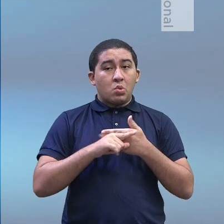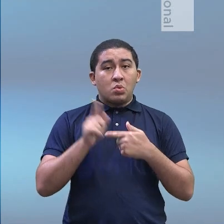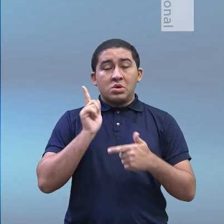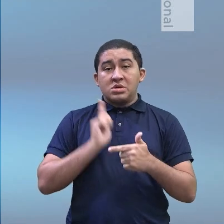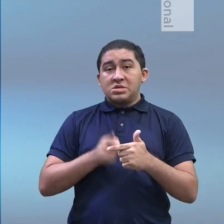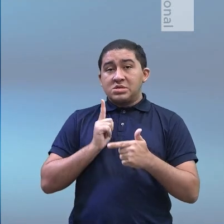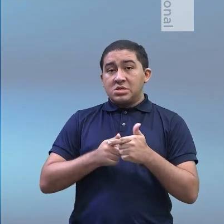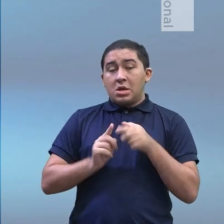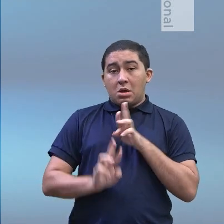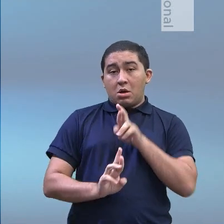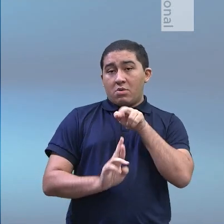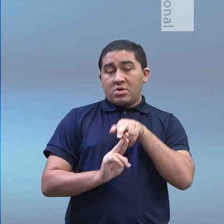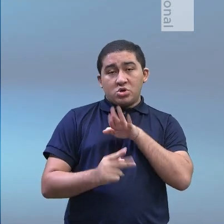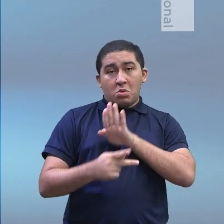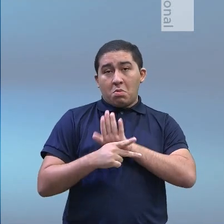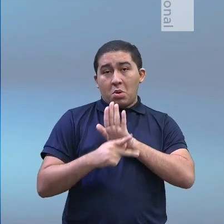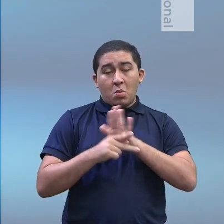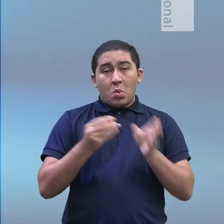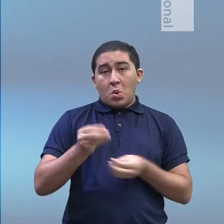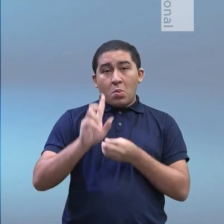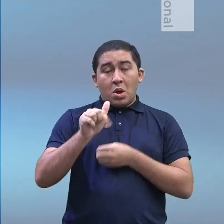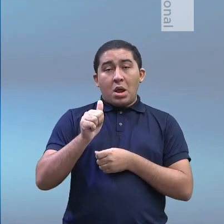da marginalização da mulher,